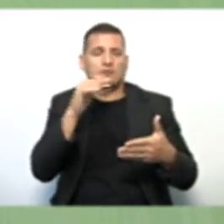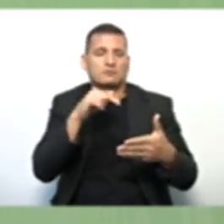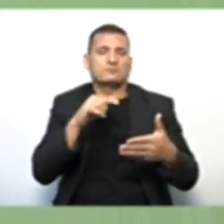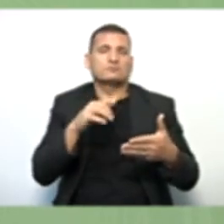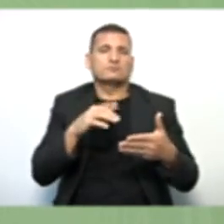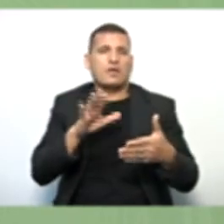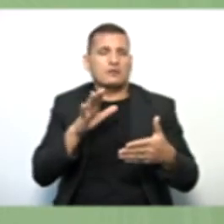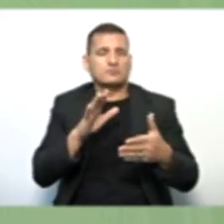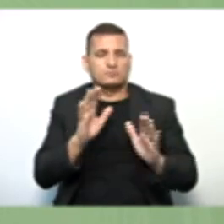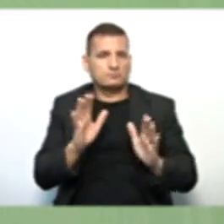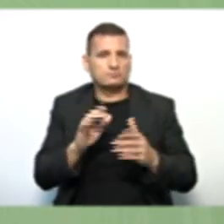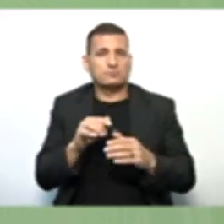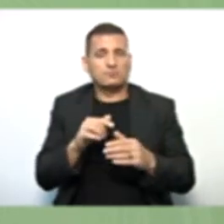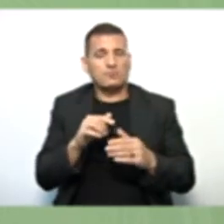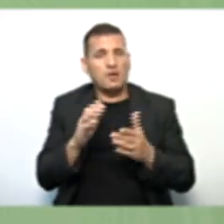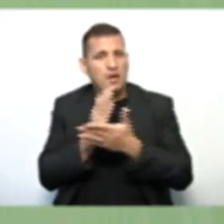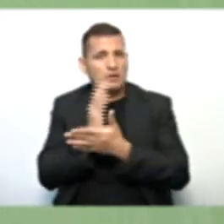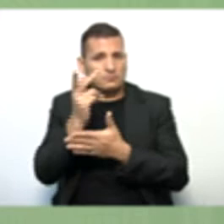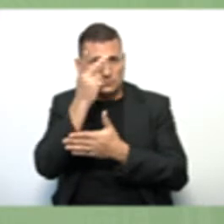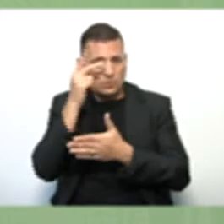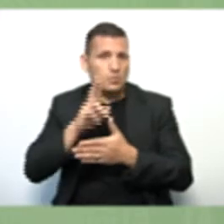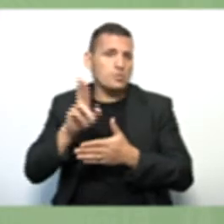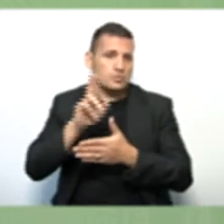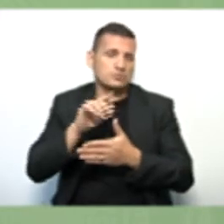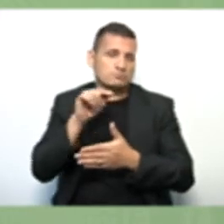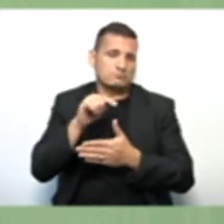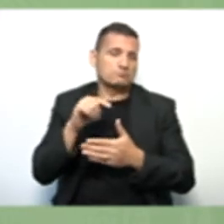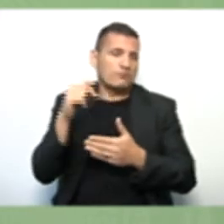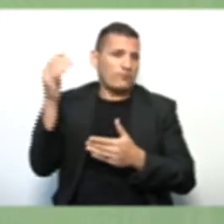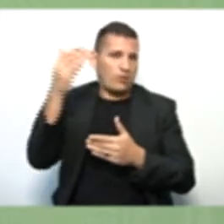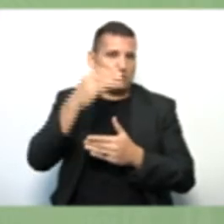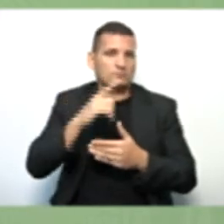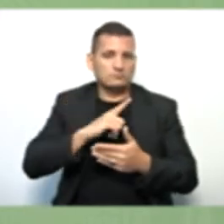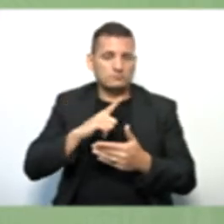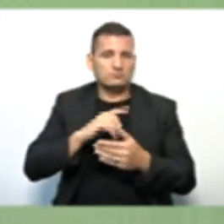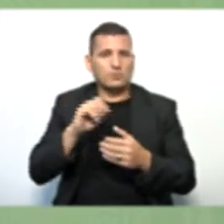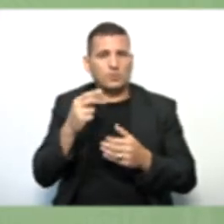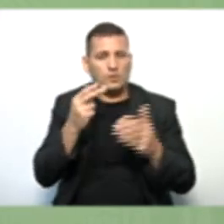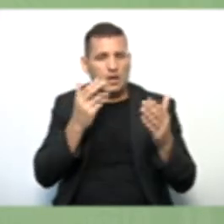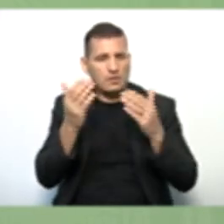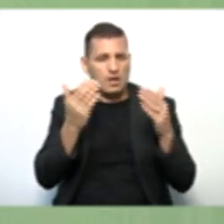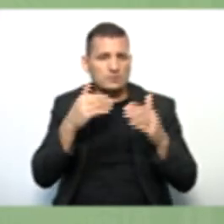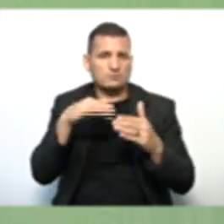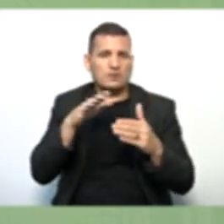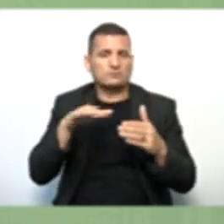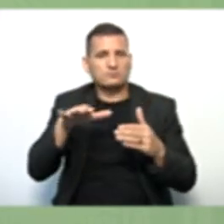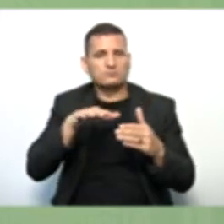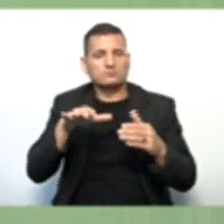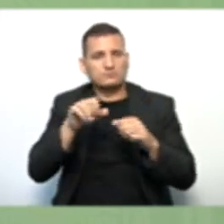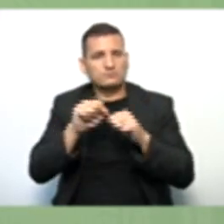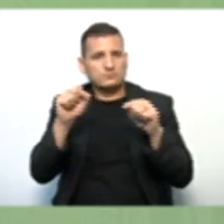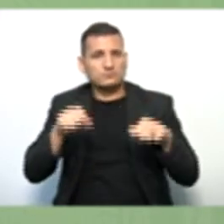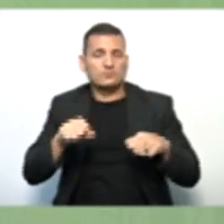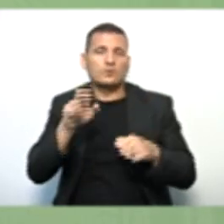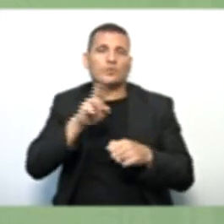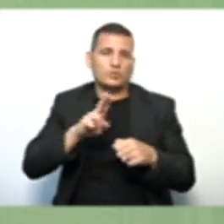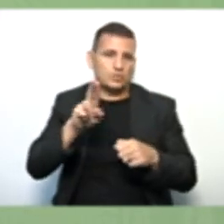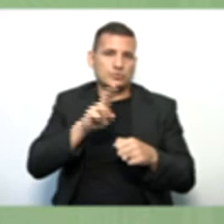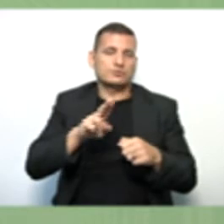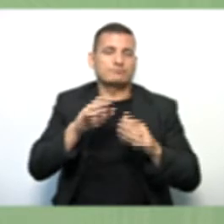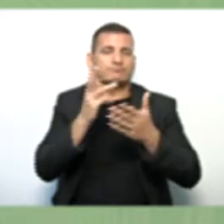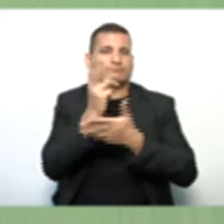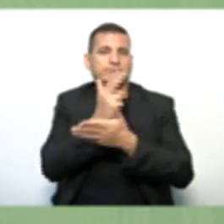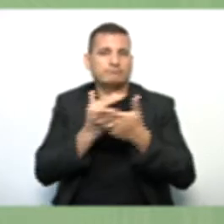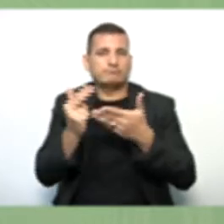algoritmos, talvez até mais complexo mesmo, ou então análises mais fundamentada de sistemas, eles usam muito a parte de simbologia e ajuda